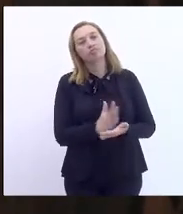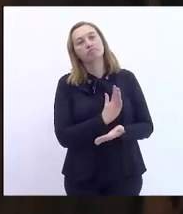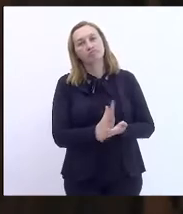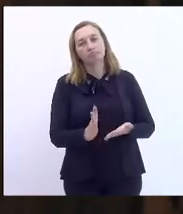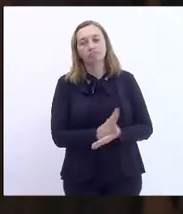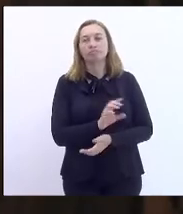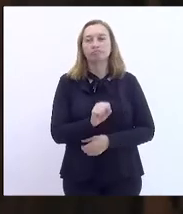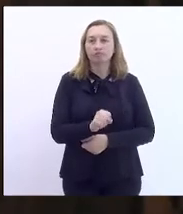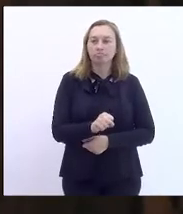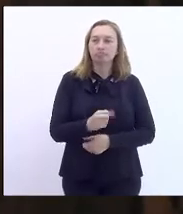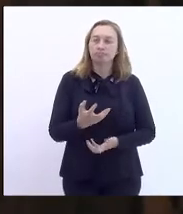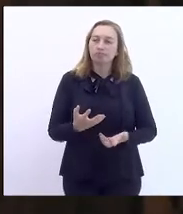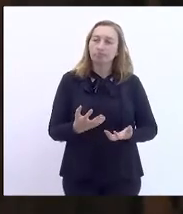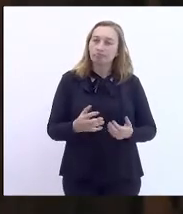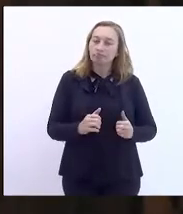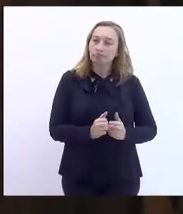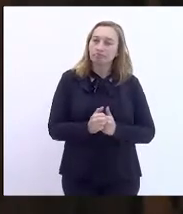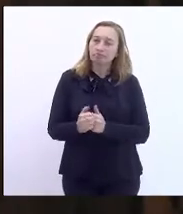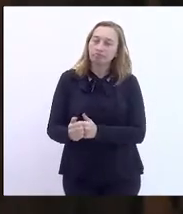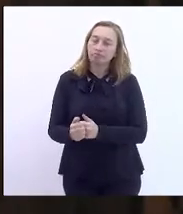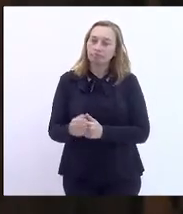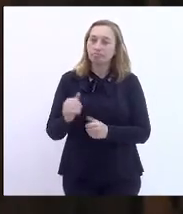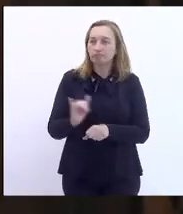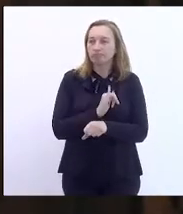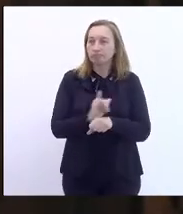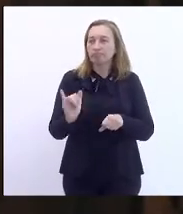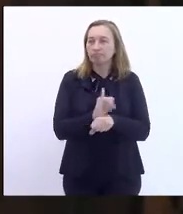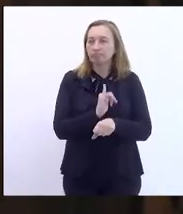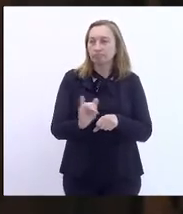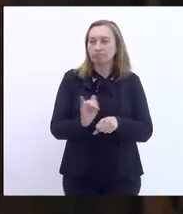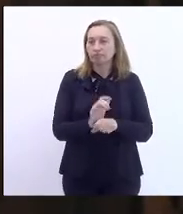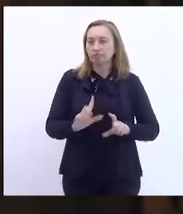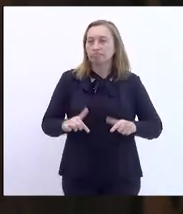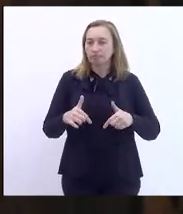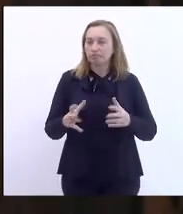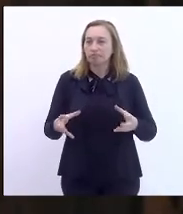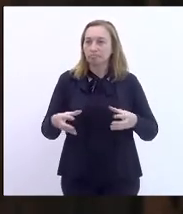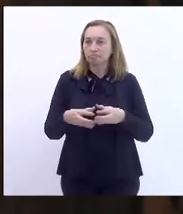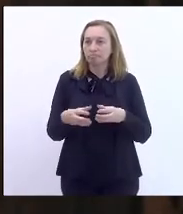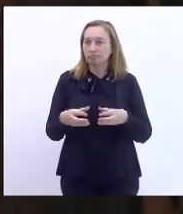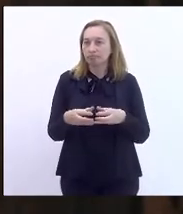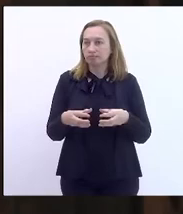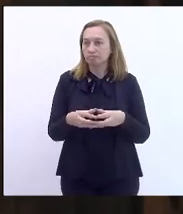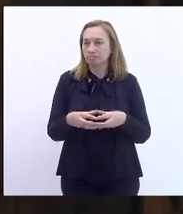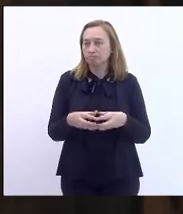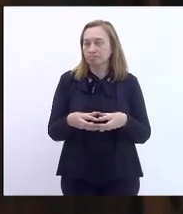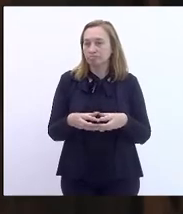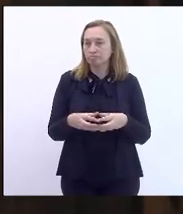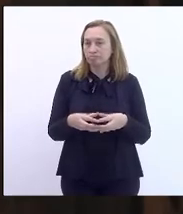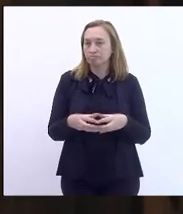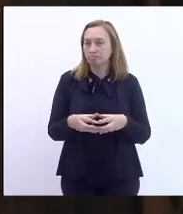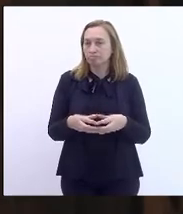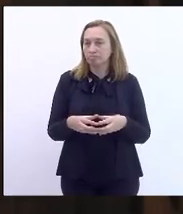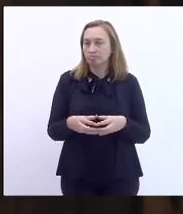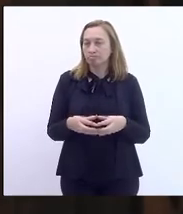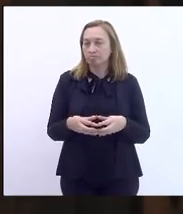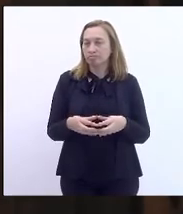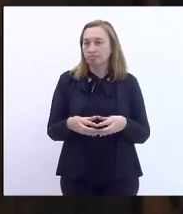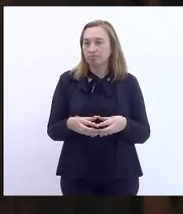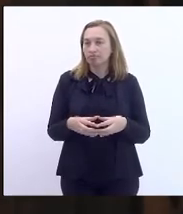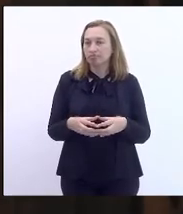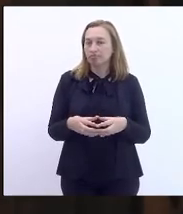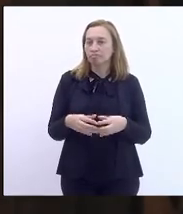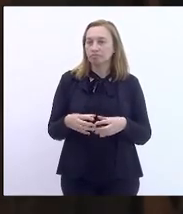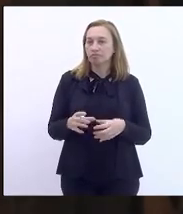e quero levar para lá vamos fazer uma articulação para gente atuar conjuntamente nenhum ente Federado